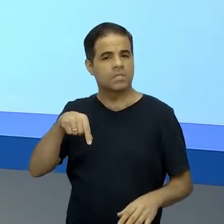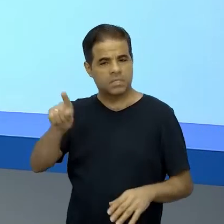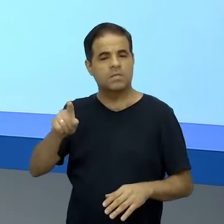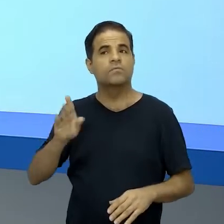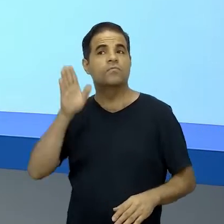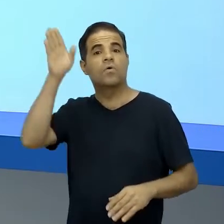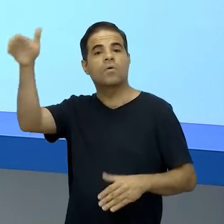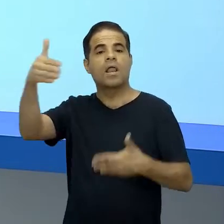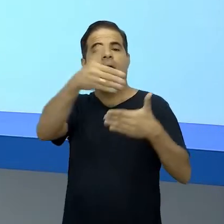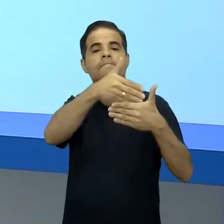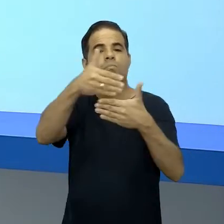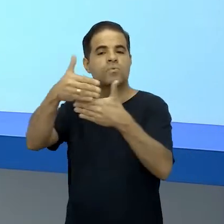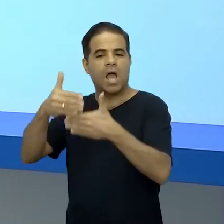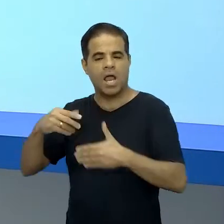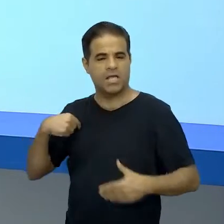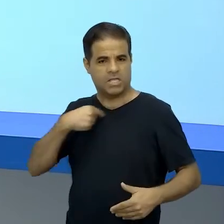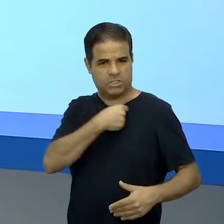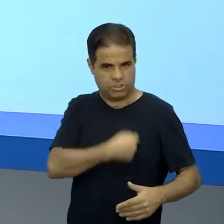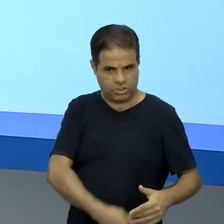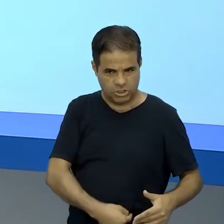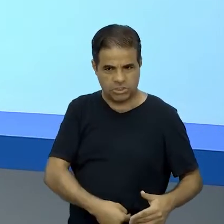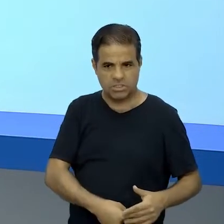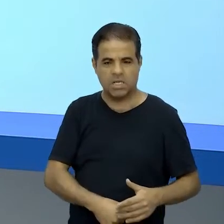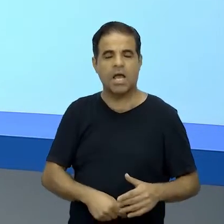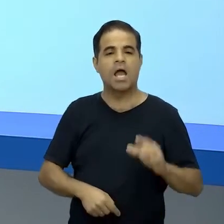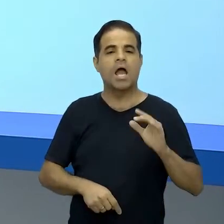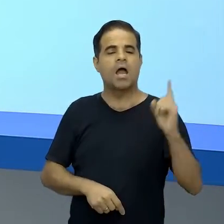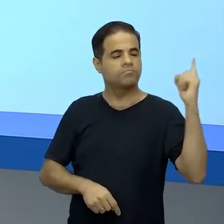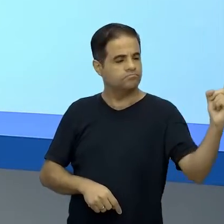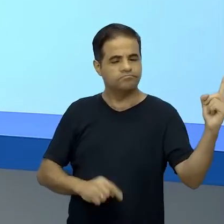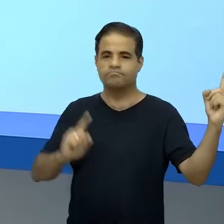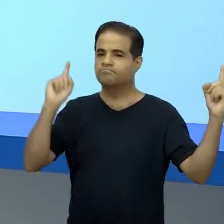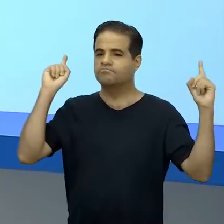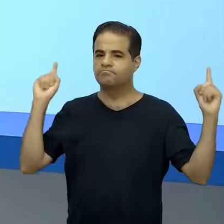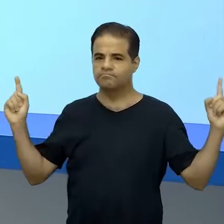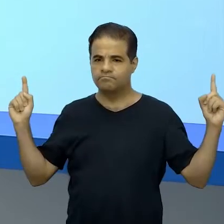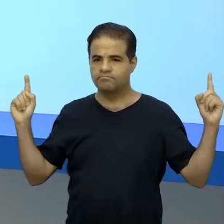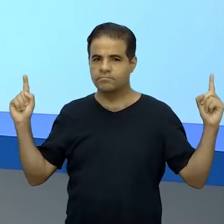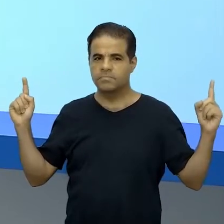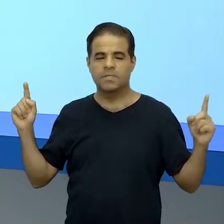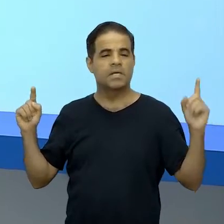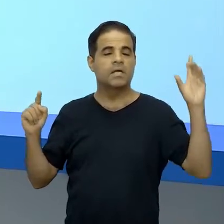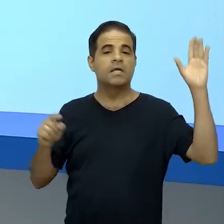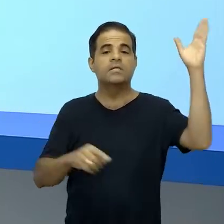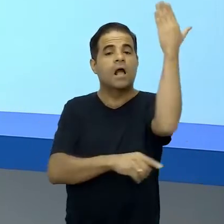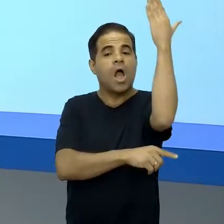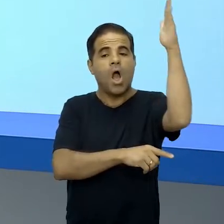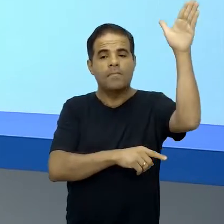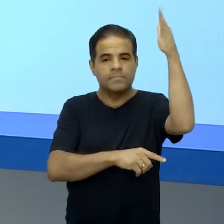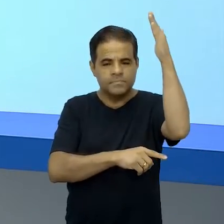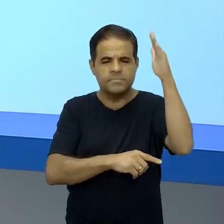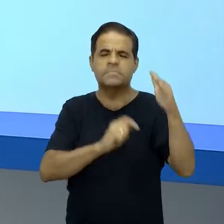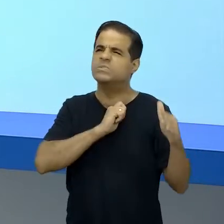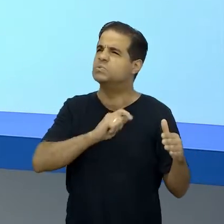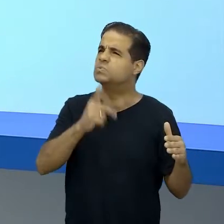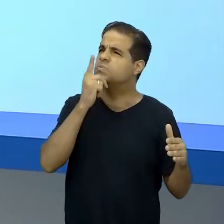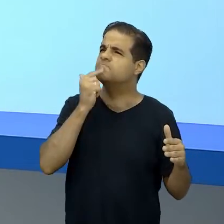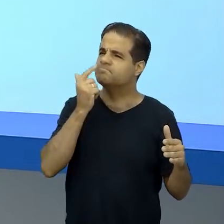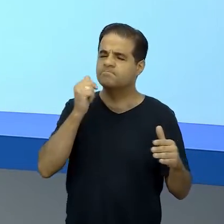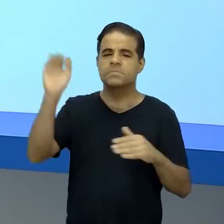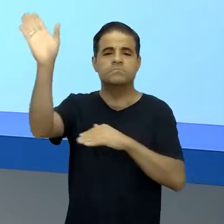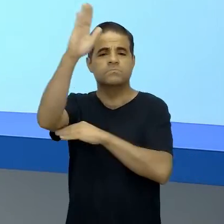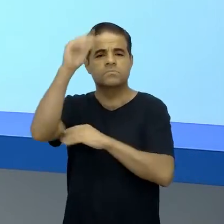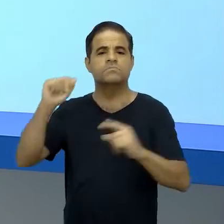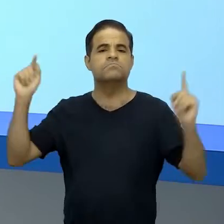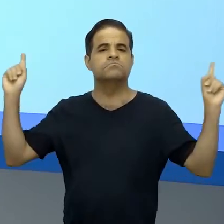da China, cada um numa ponta da muralha da China, segurando uma bandeirinha, acho que era azul ou vermelha, e eles